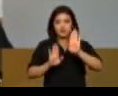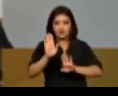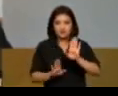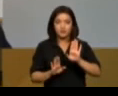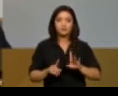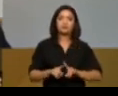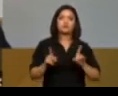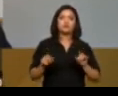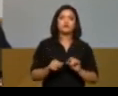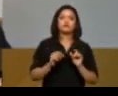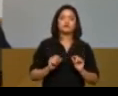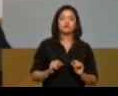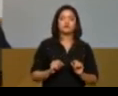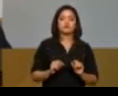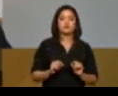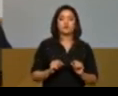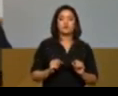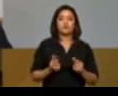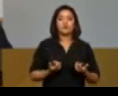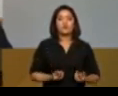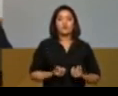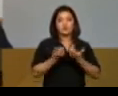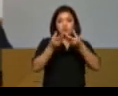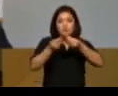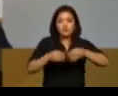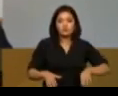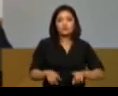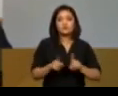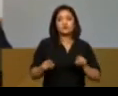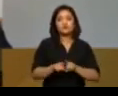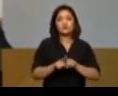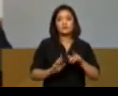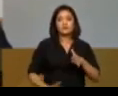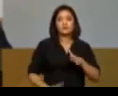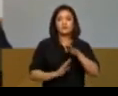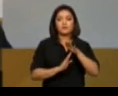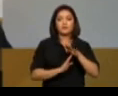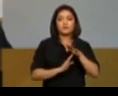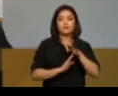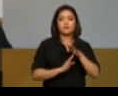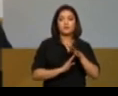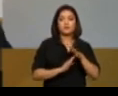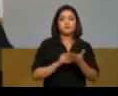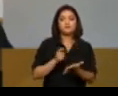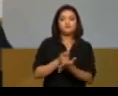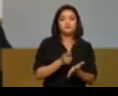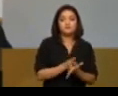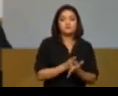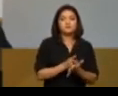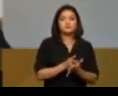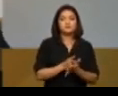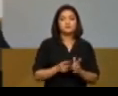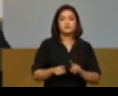levando não só a sua descapitalização, como também a restrição de sua capacidade operacional. E